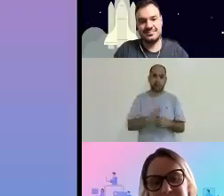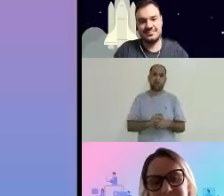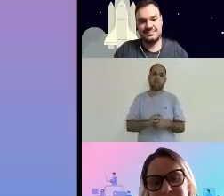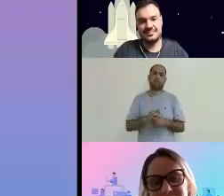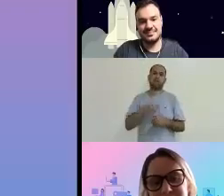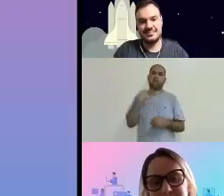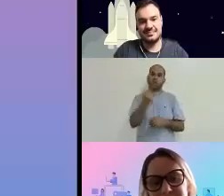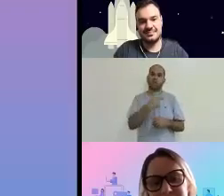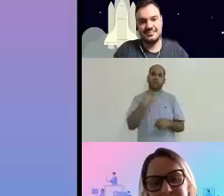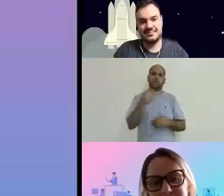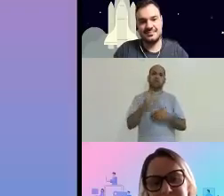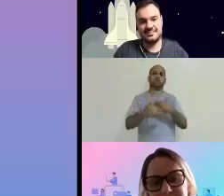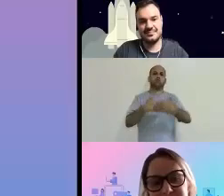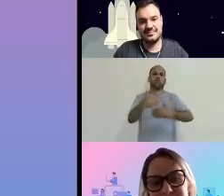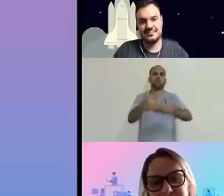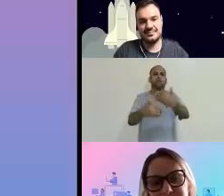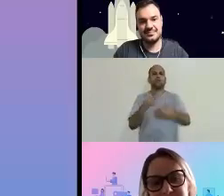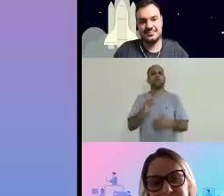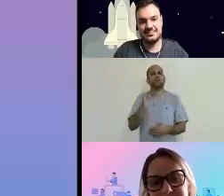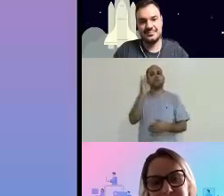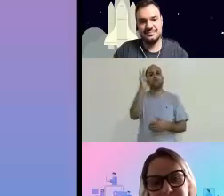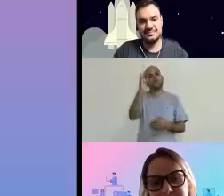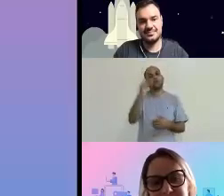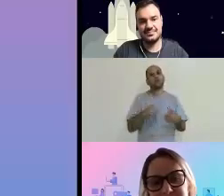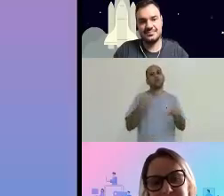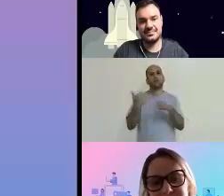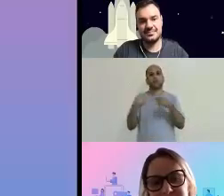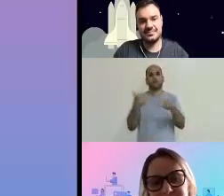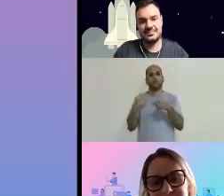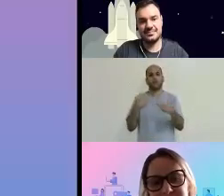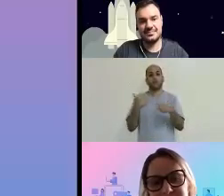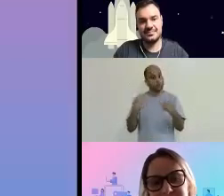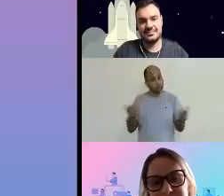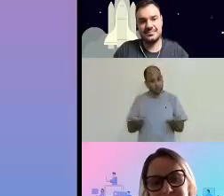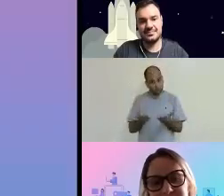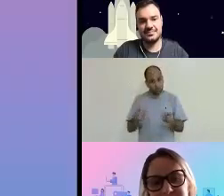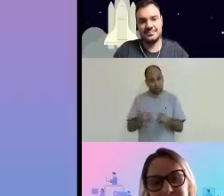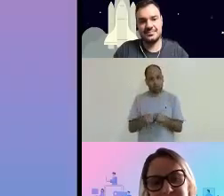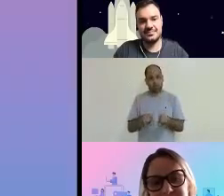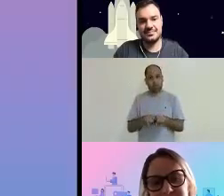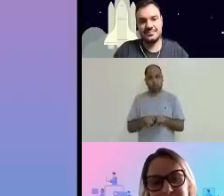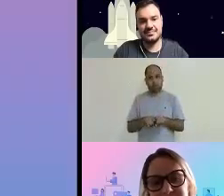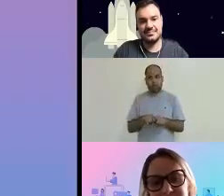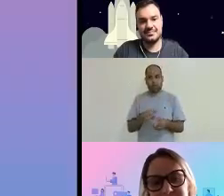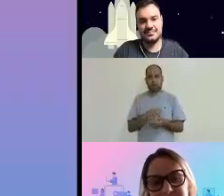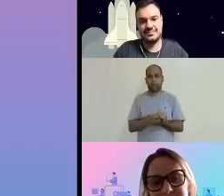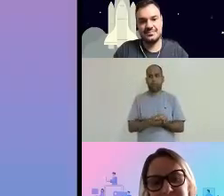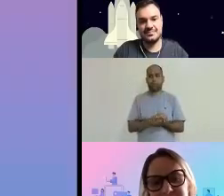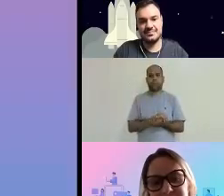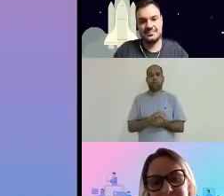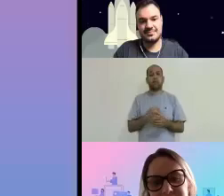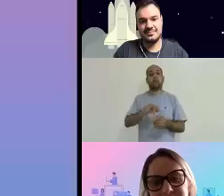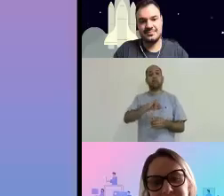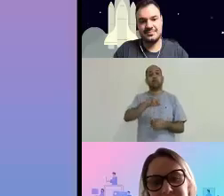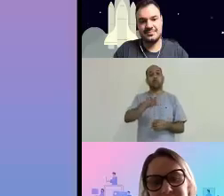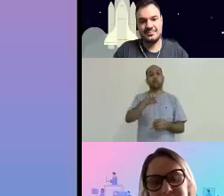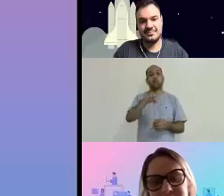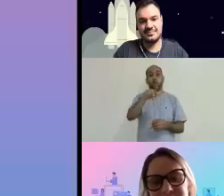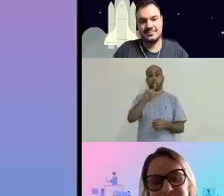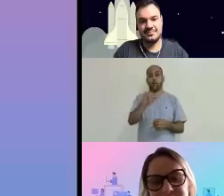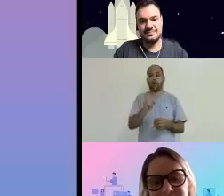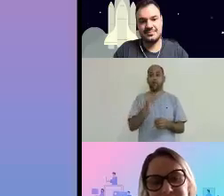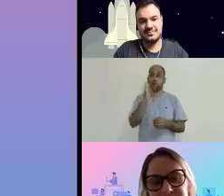para o nosso futuro trabalho, para o nosso trabalho atual. O Jornada para o Futuro é a realização de um